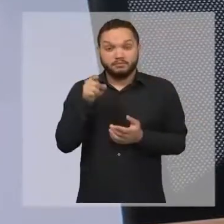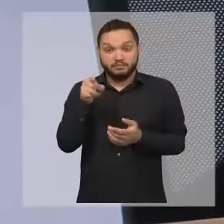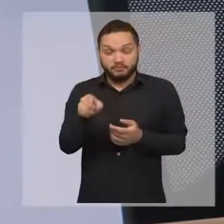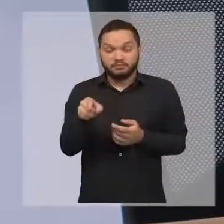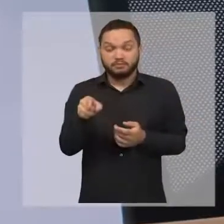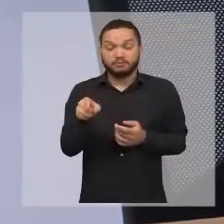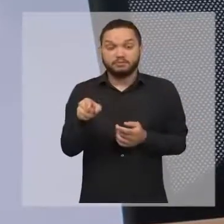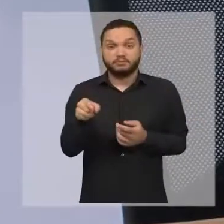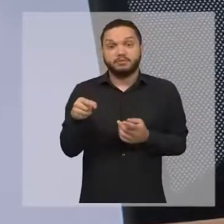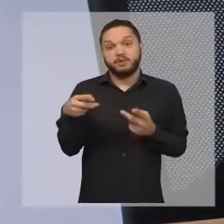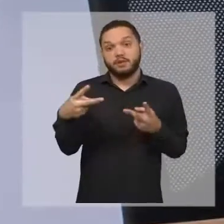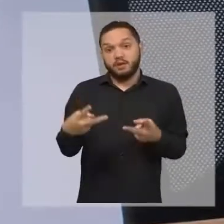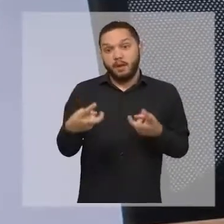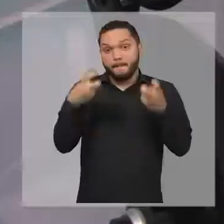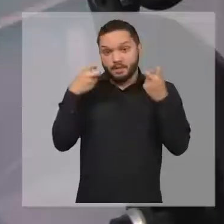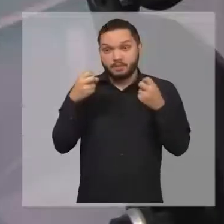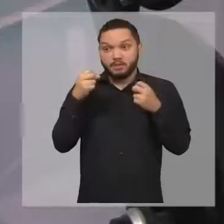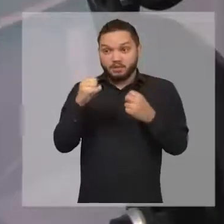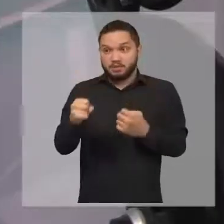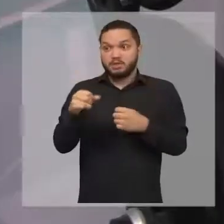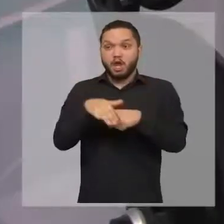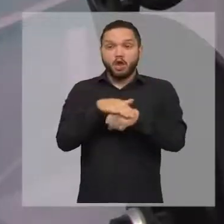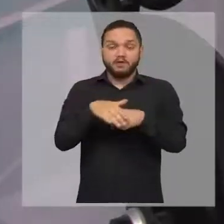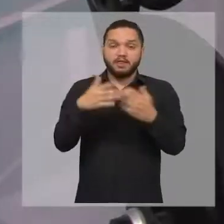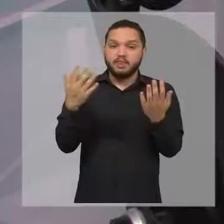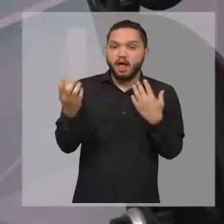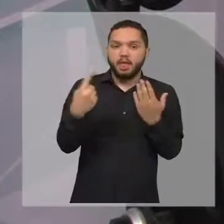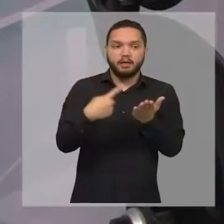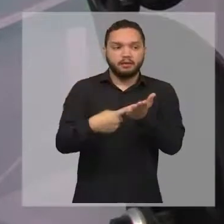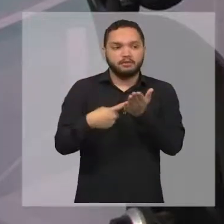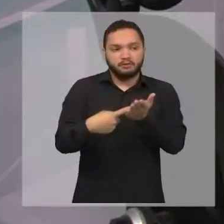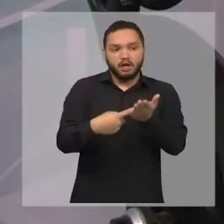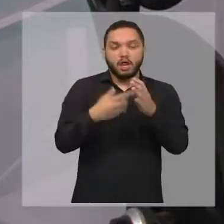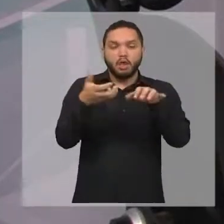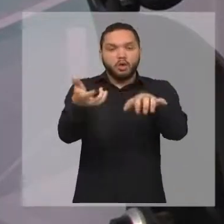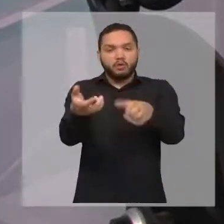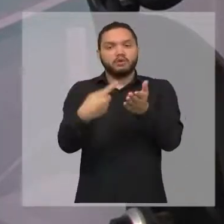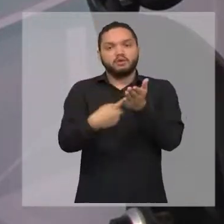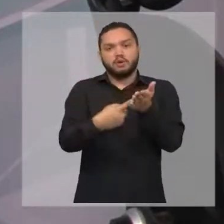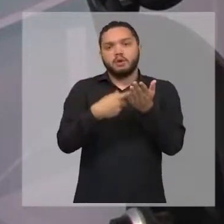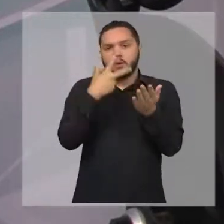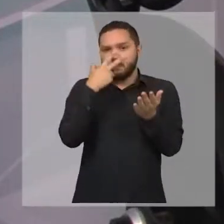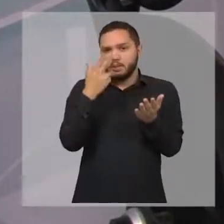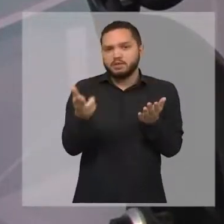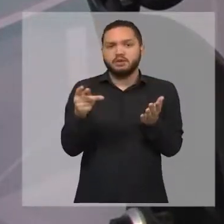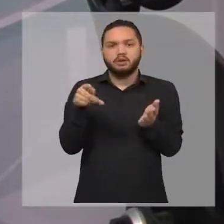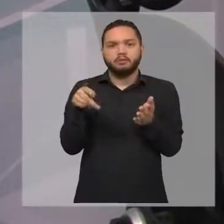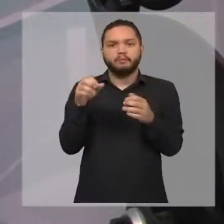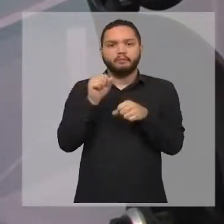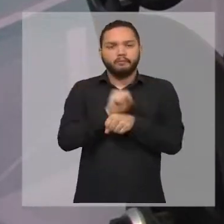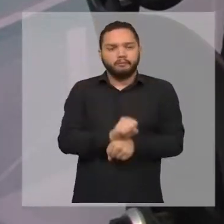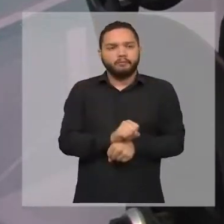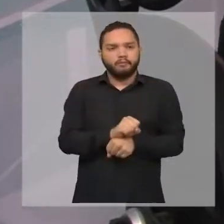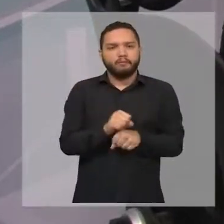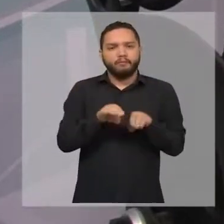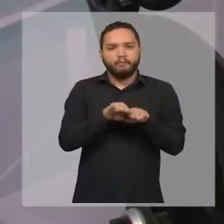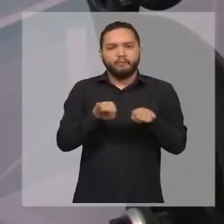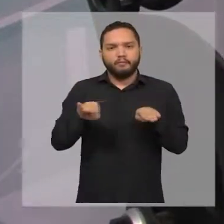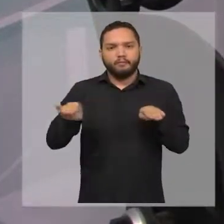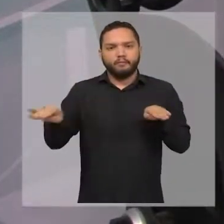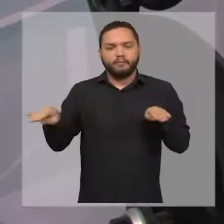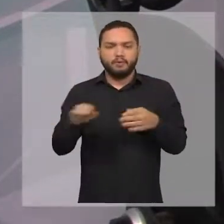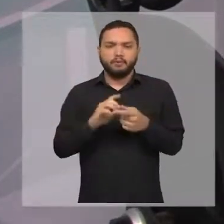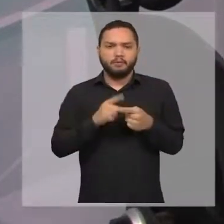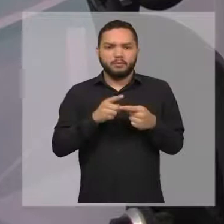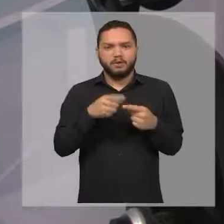começar a conversar com os colegas do parlamento, ele não vai chegar a lugar nenhum. Porque mesmo conversando, eu acho que essa reforma não